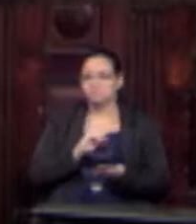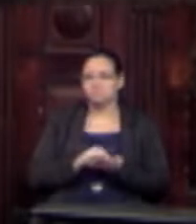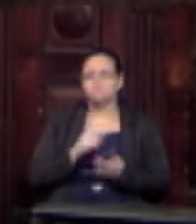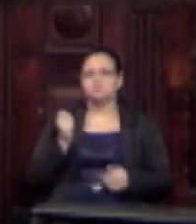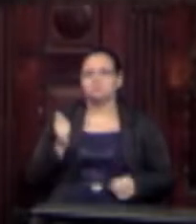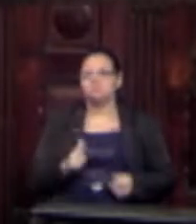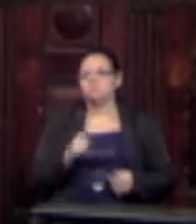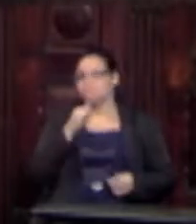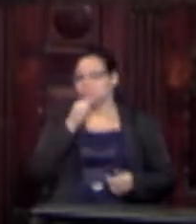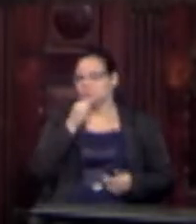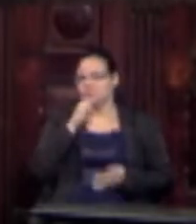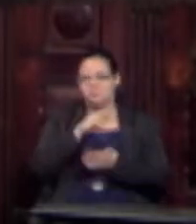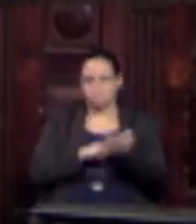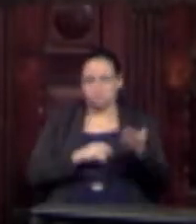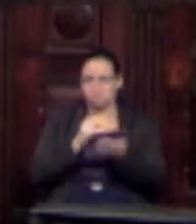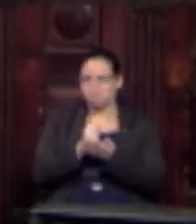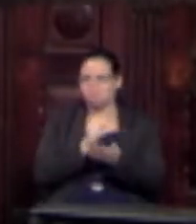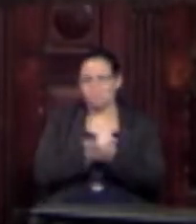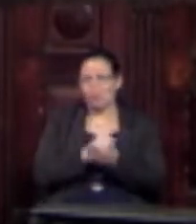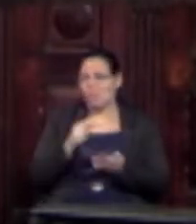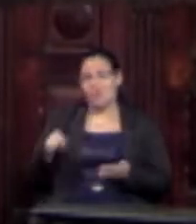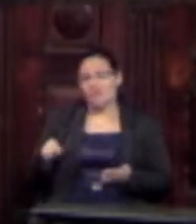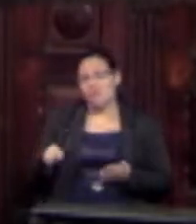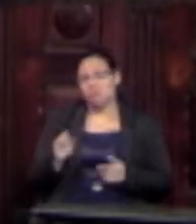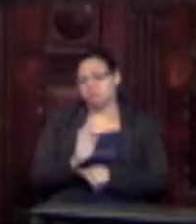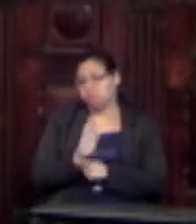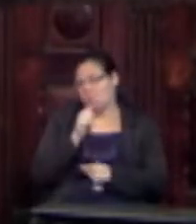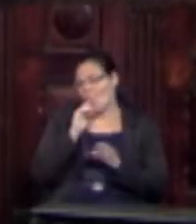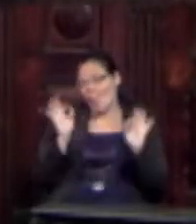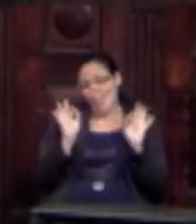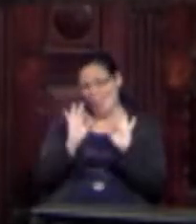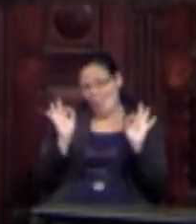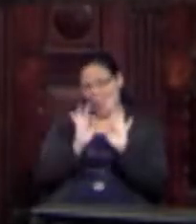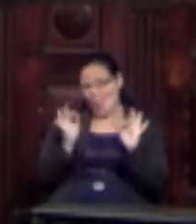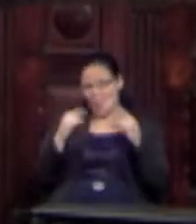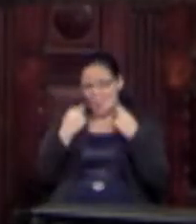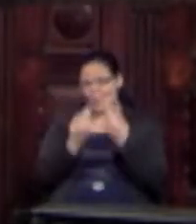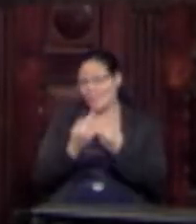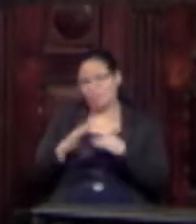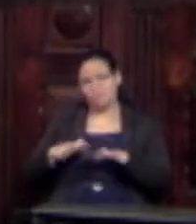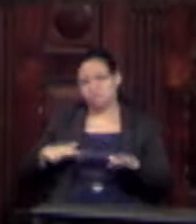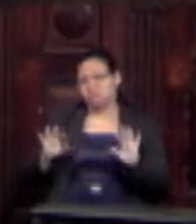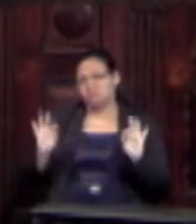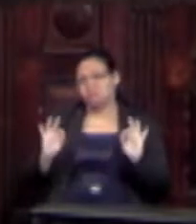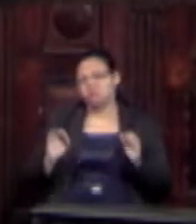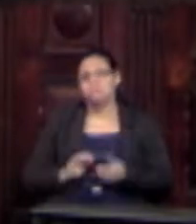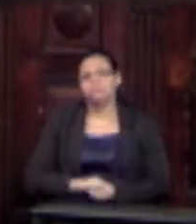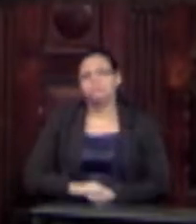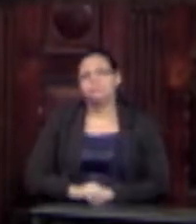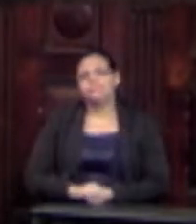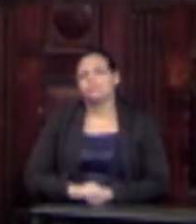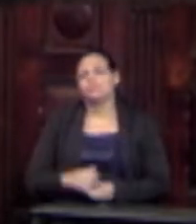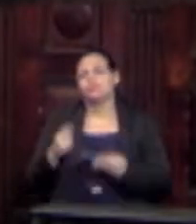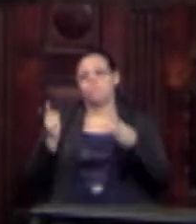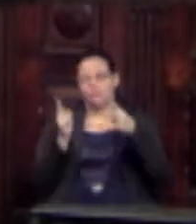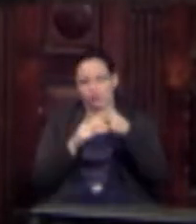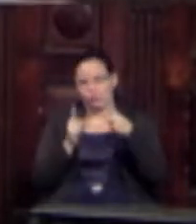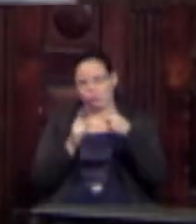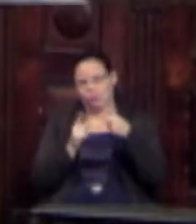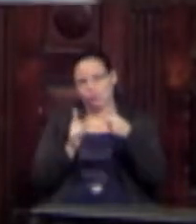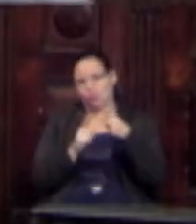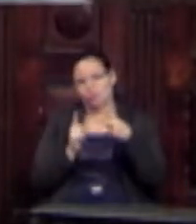não adiciona absolutamente nada à audiência pública. Segundo